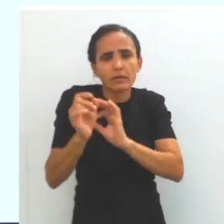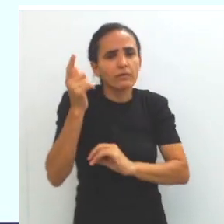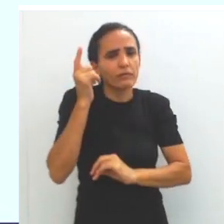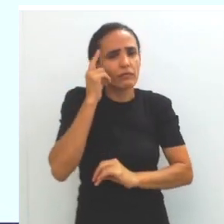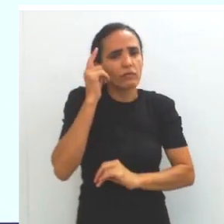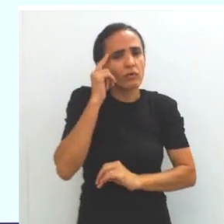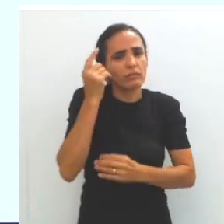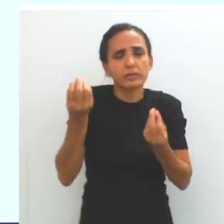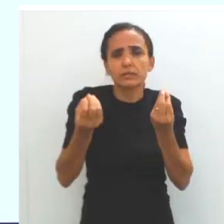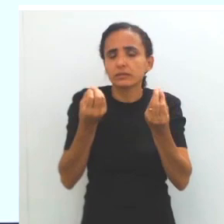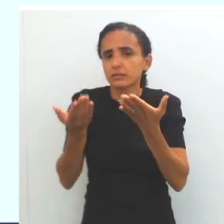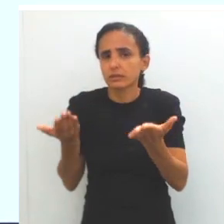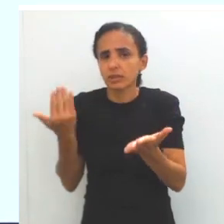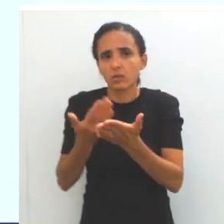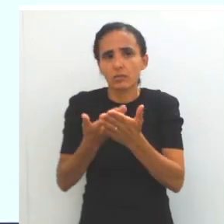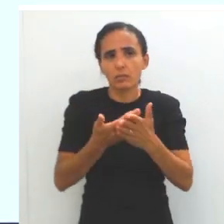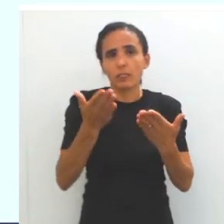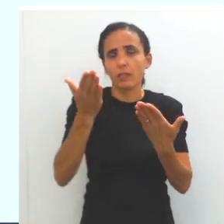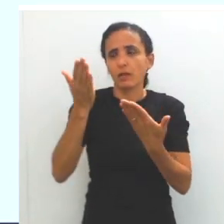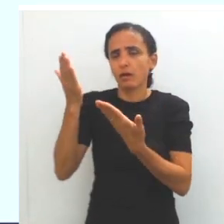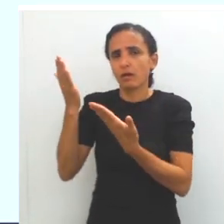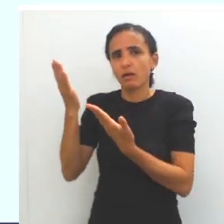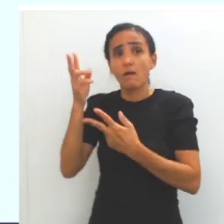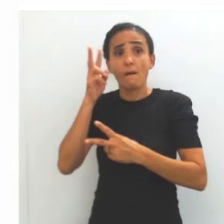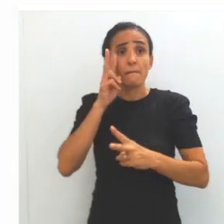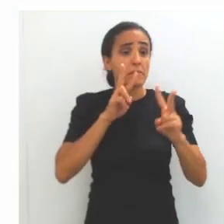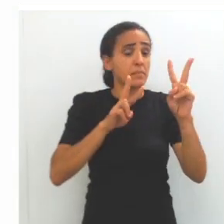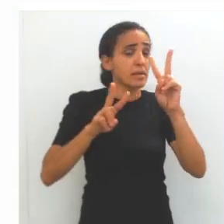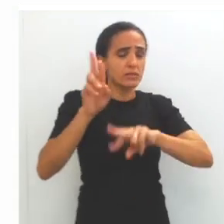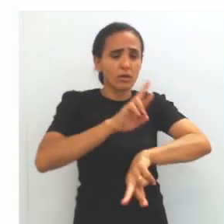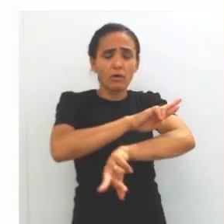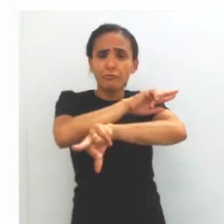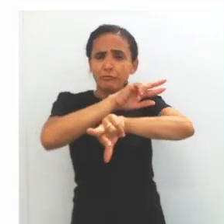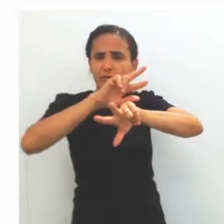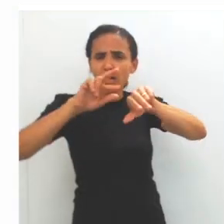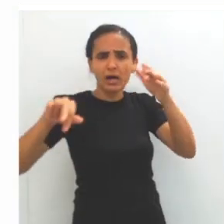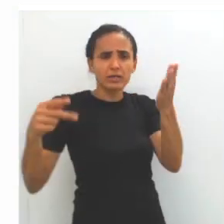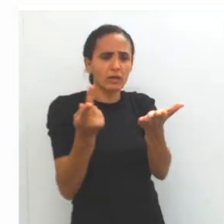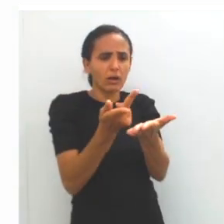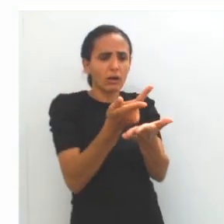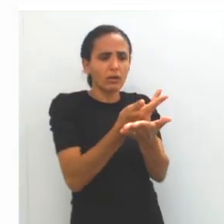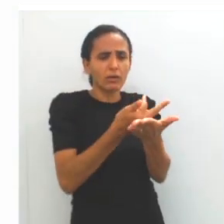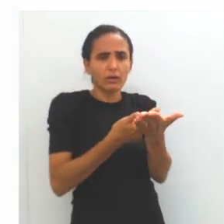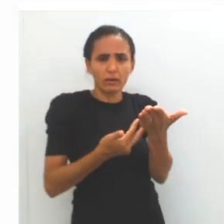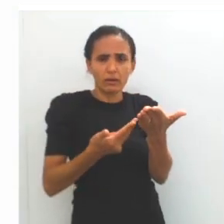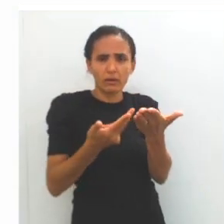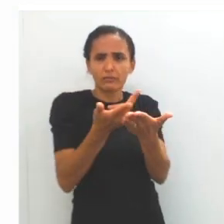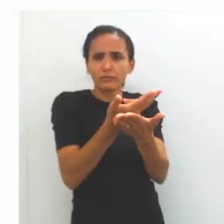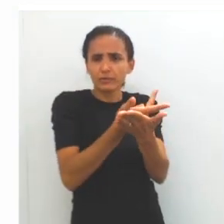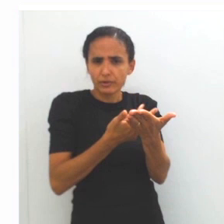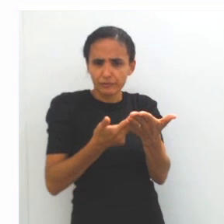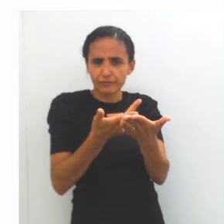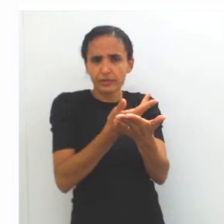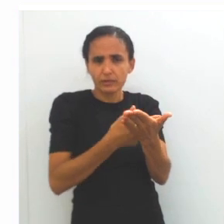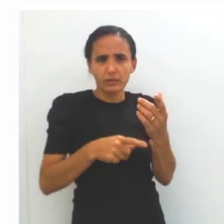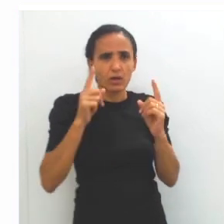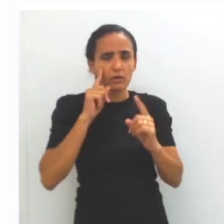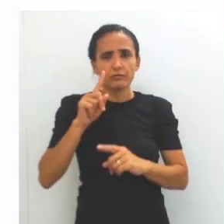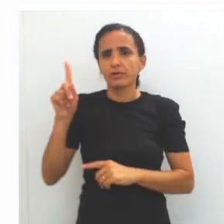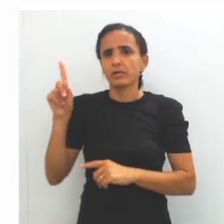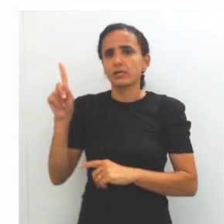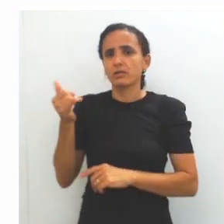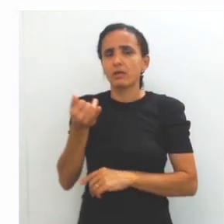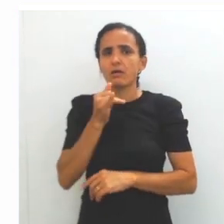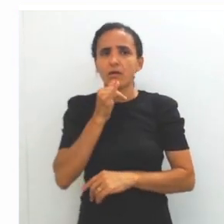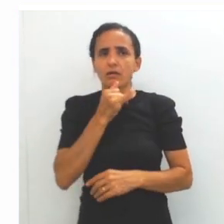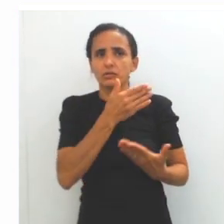ocular. Vamos analisar aí, tá certo, essas imagens. Veja várias imagens de estrabismo. Veja só